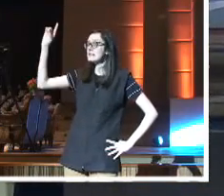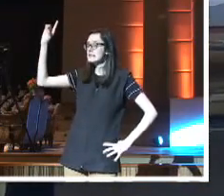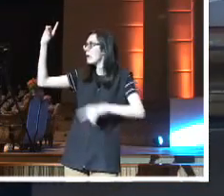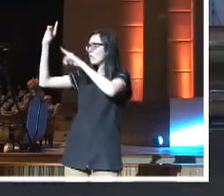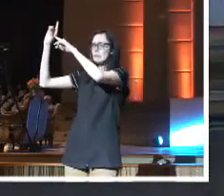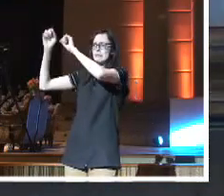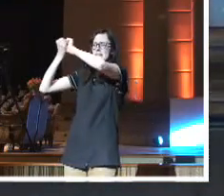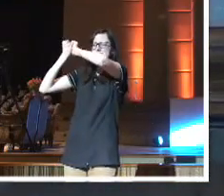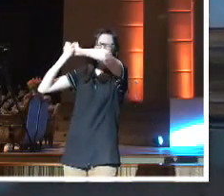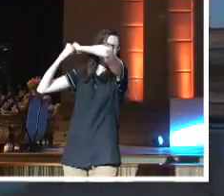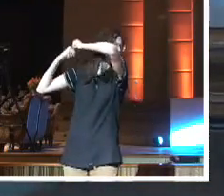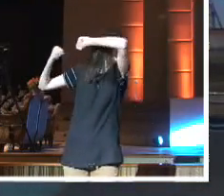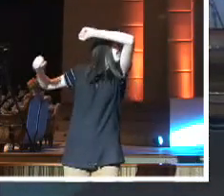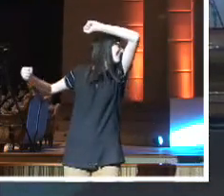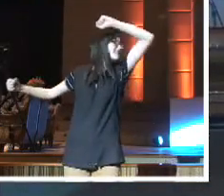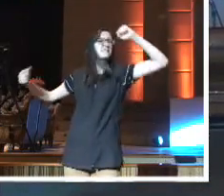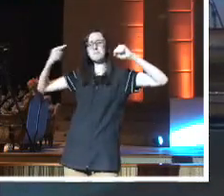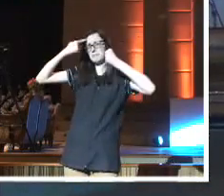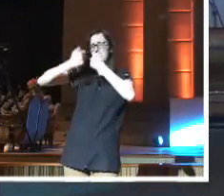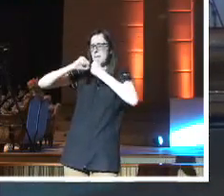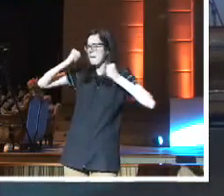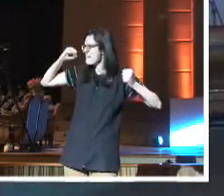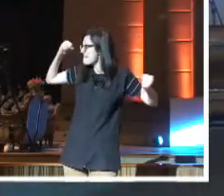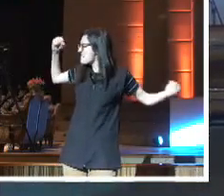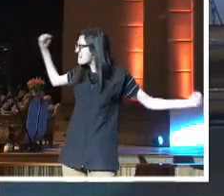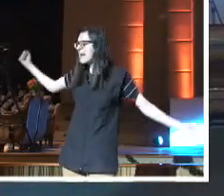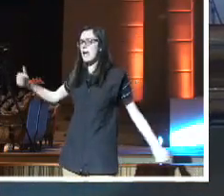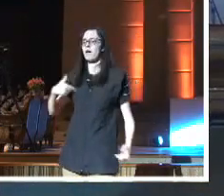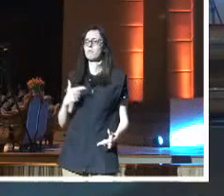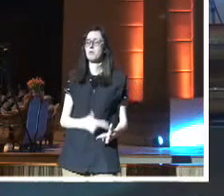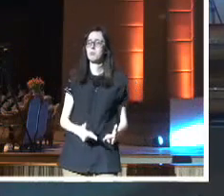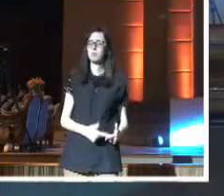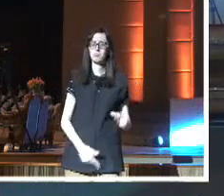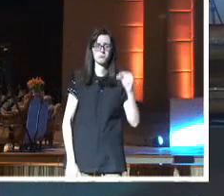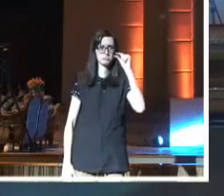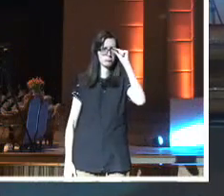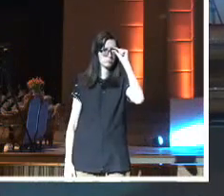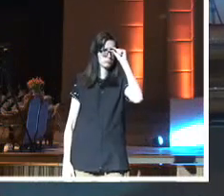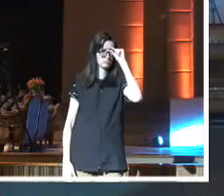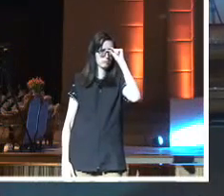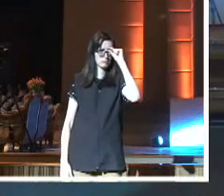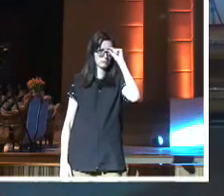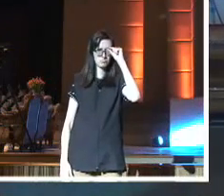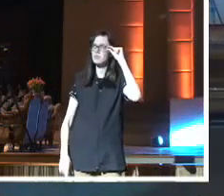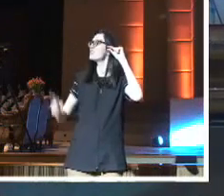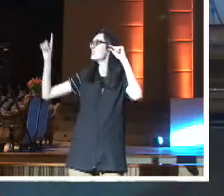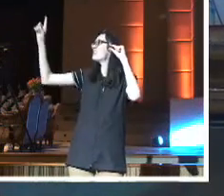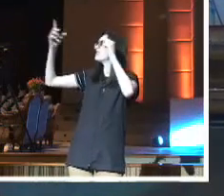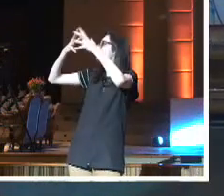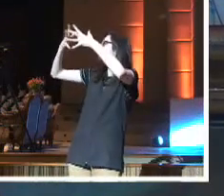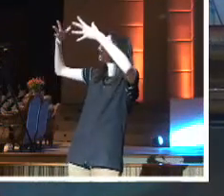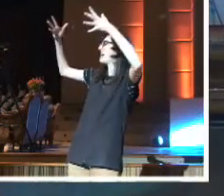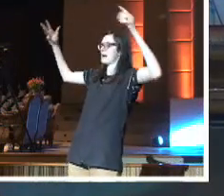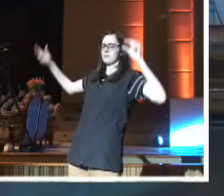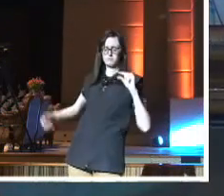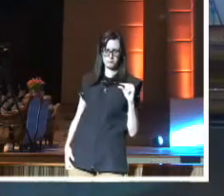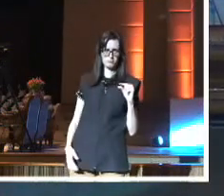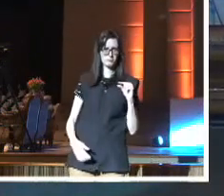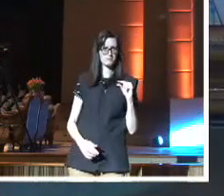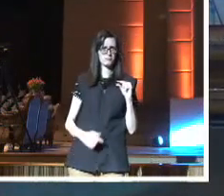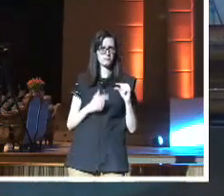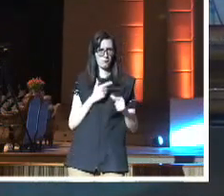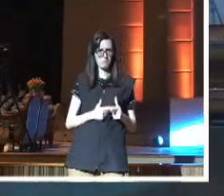Deus, o tamanho dos meus problemas mudam de perspectiva.